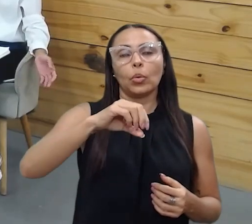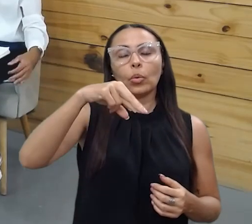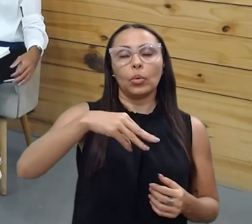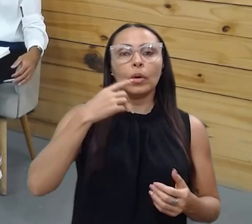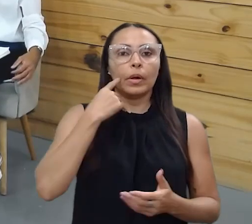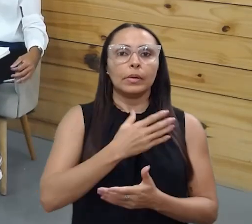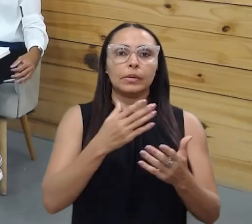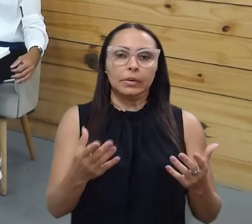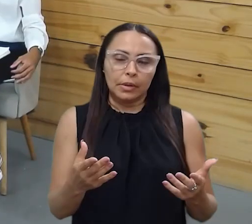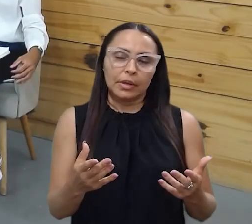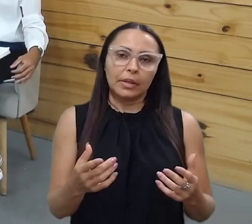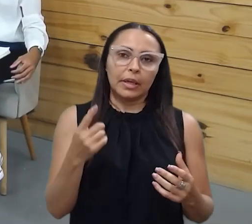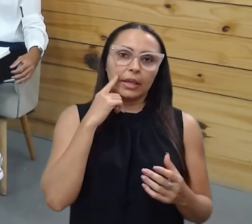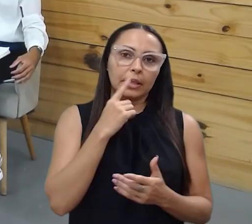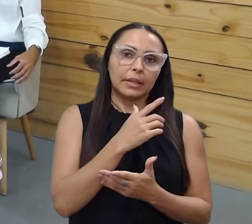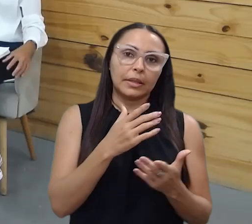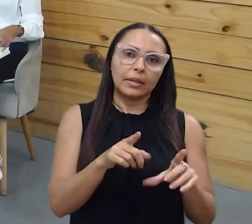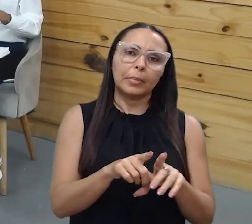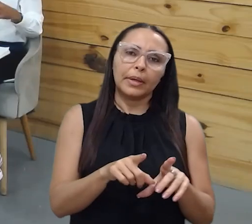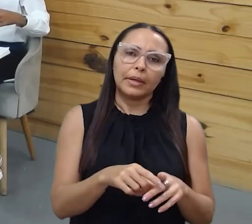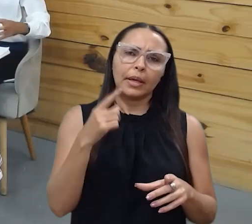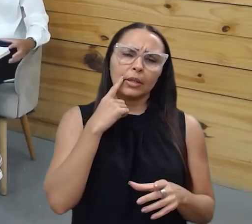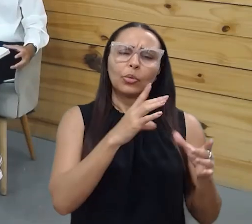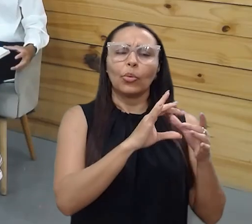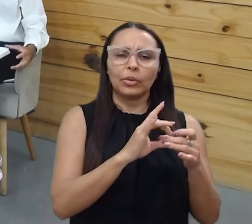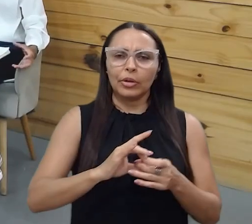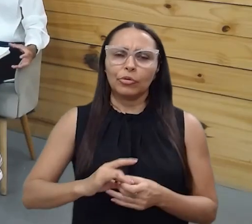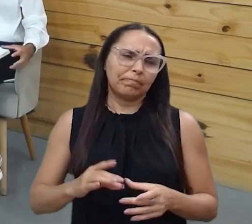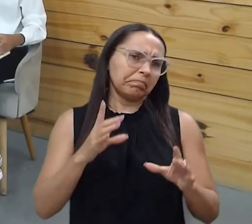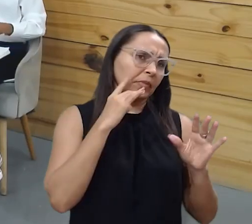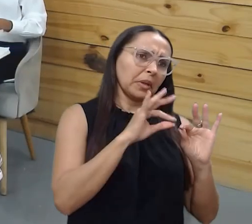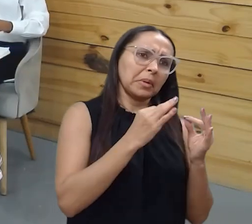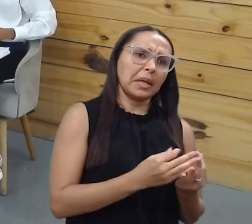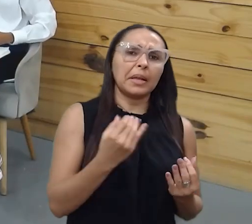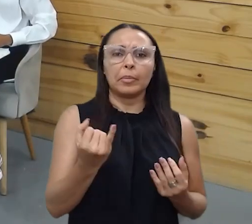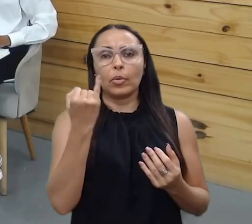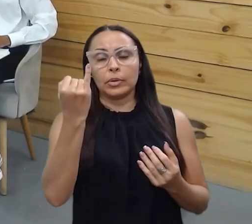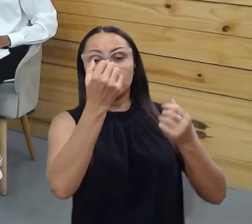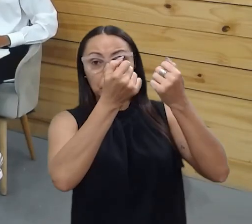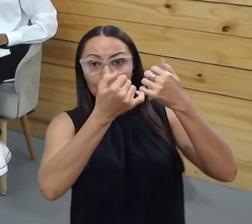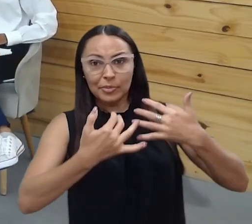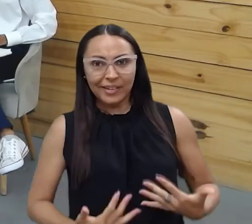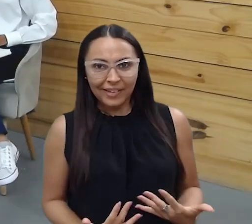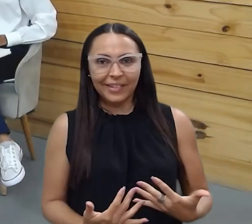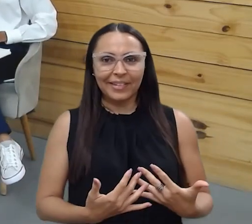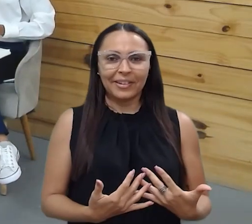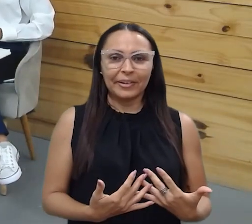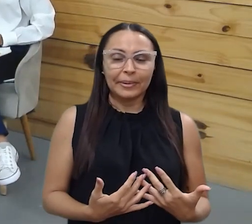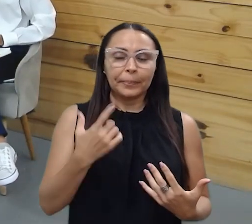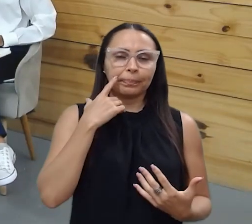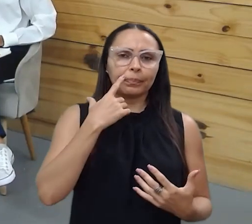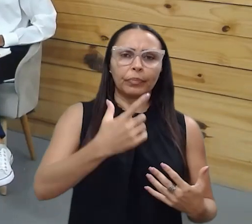médico sanitarista Ageu Magalhães, e esse contexto todo é fundamental para explicar